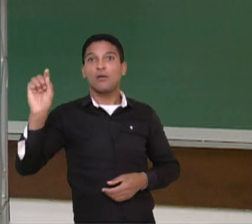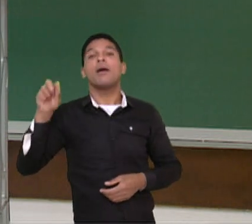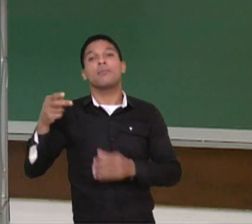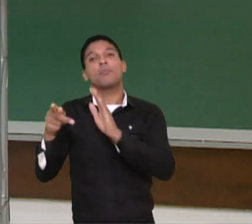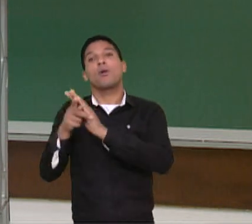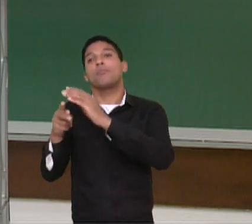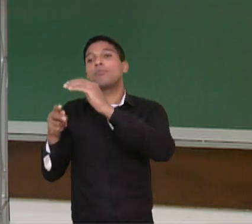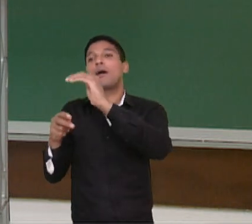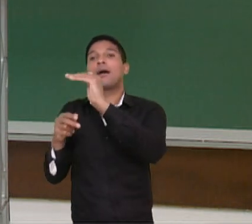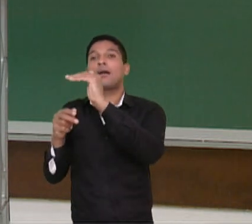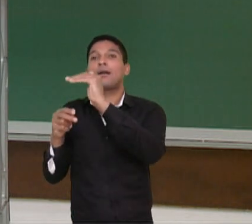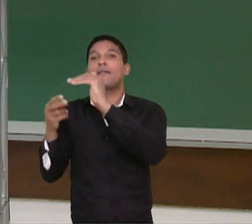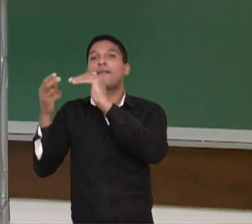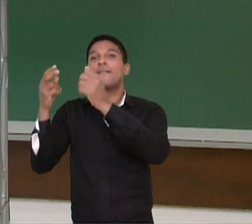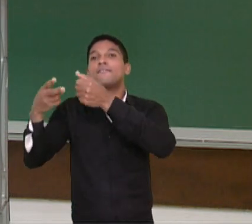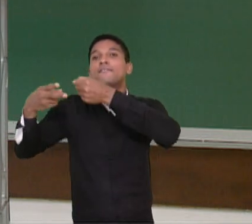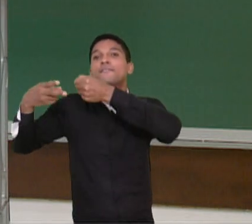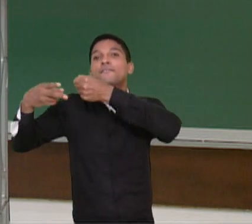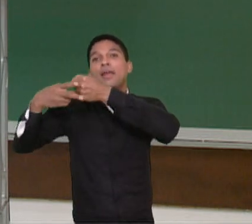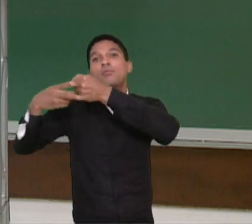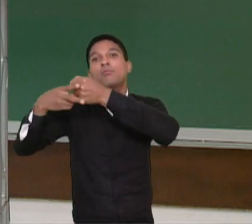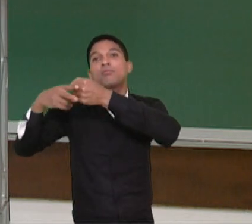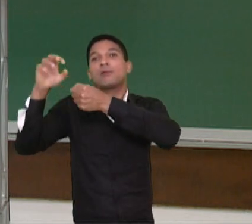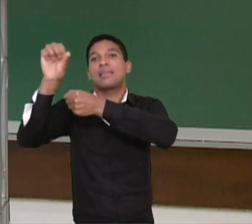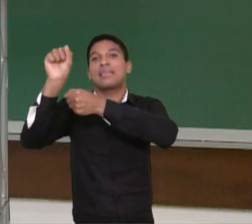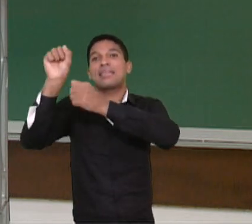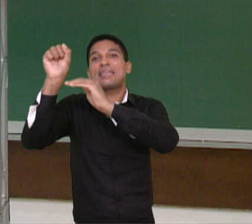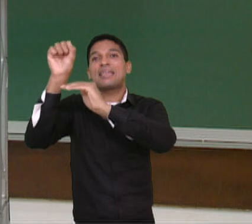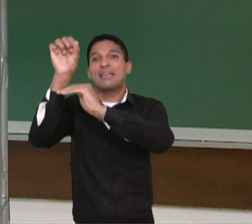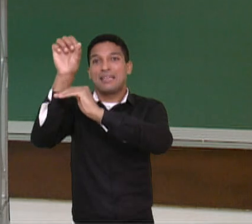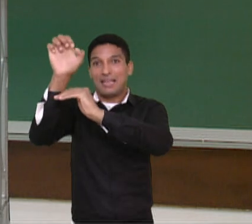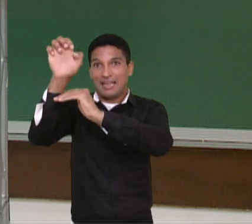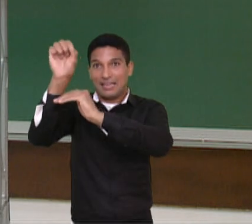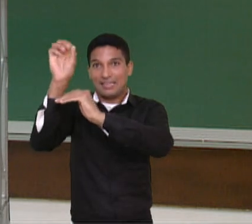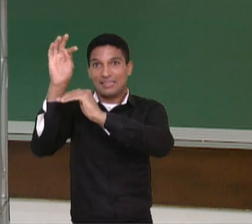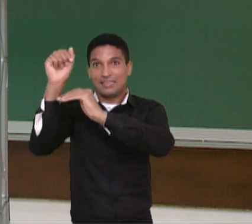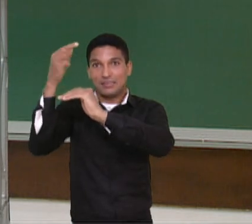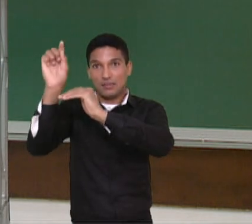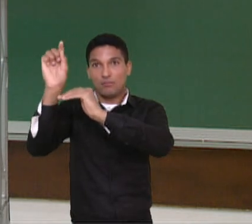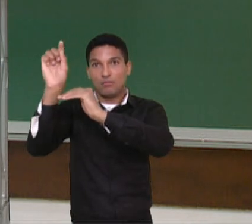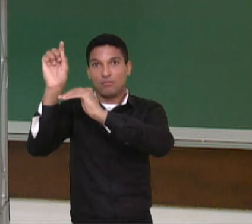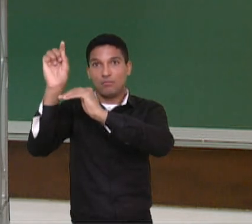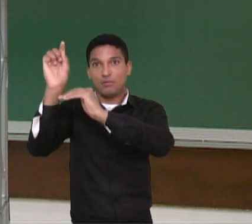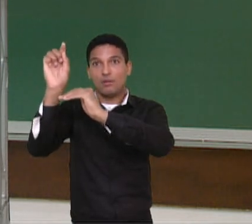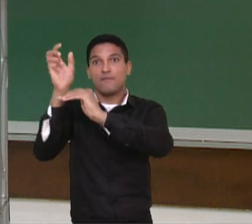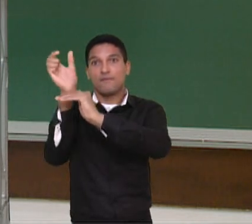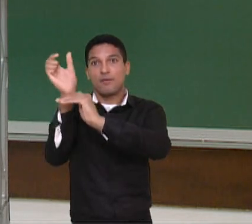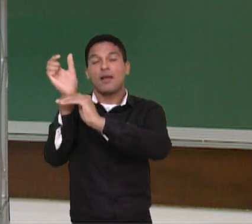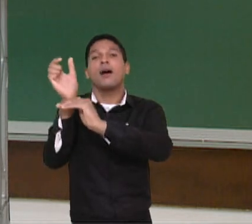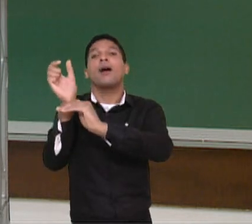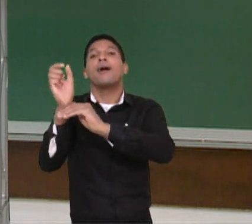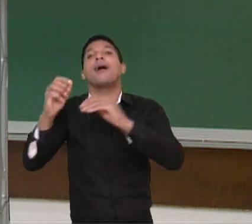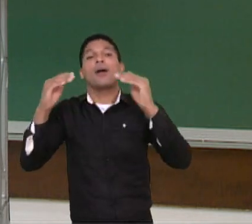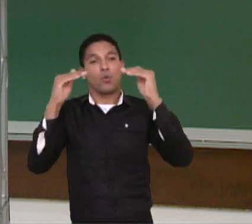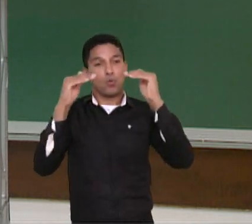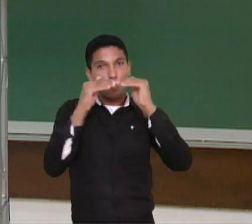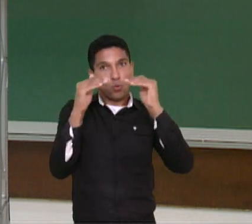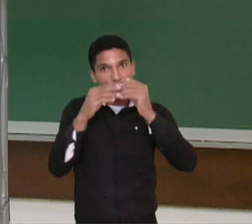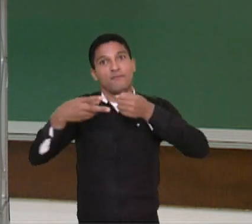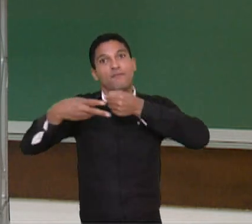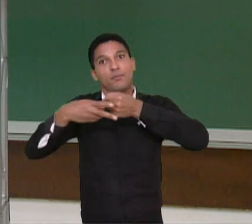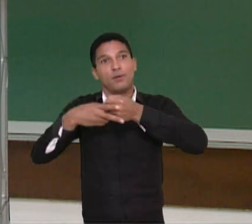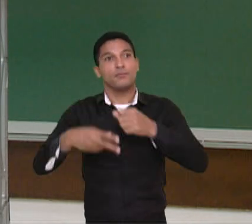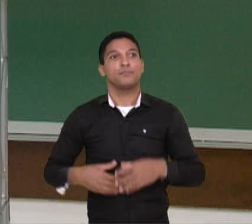é uma das nossas respostas, diz lá as meninas que estão mudando a escola. As, artigo feminino